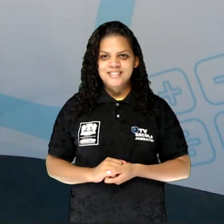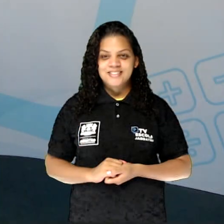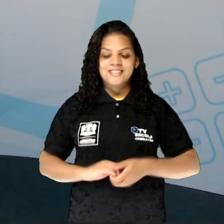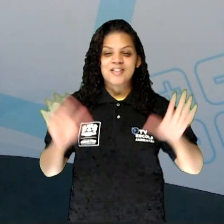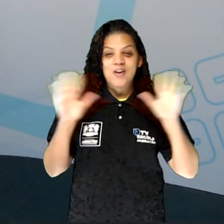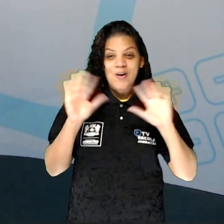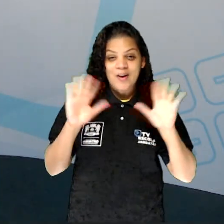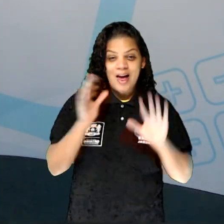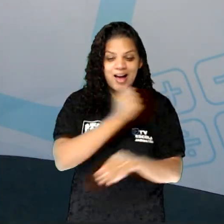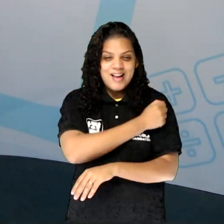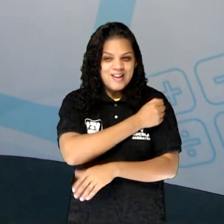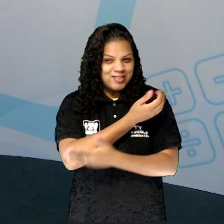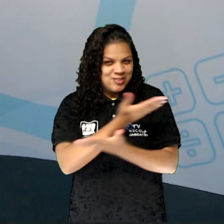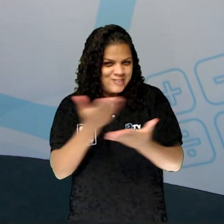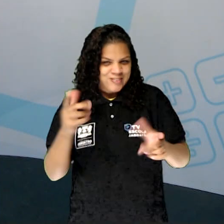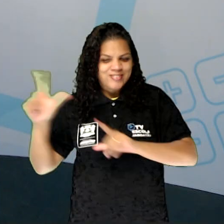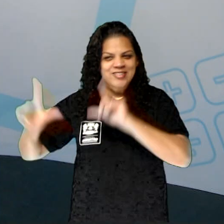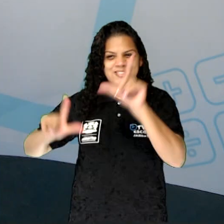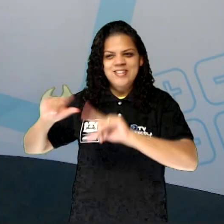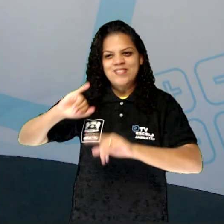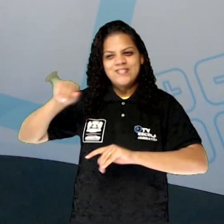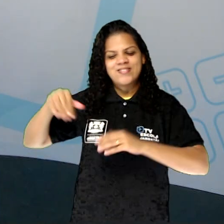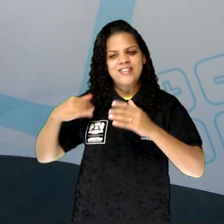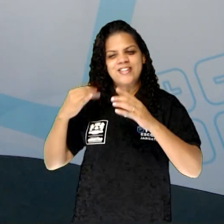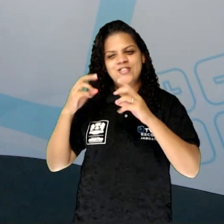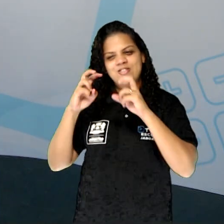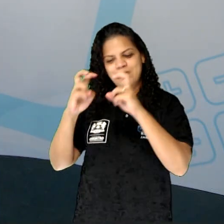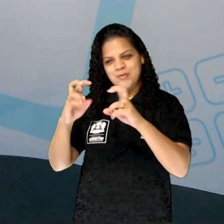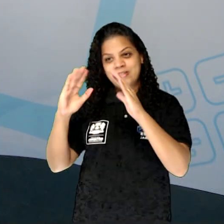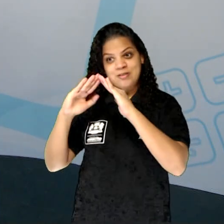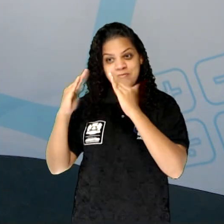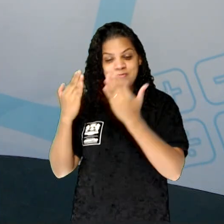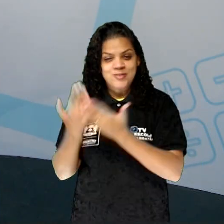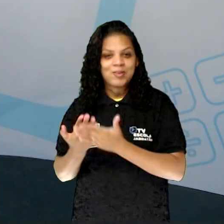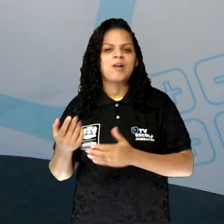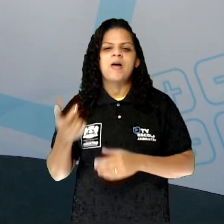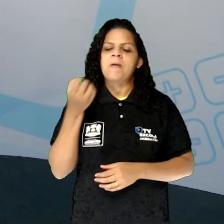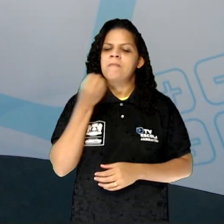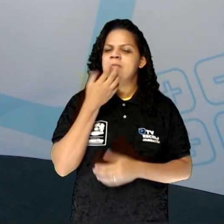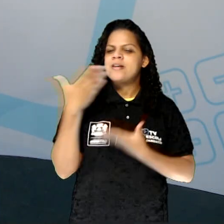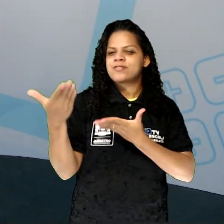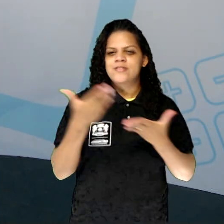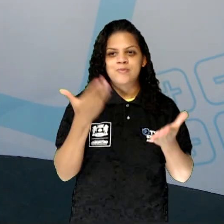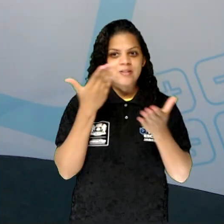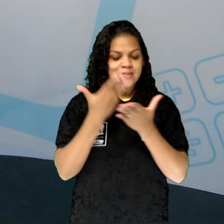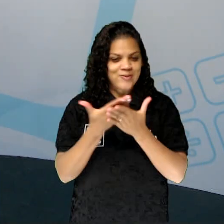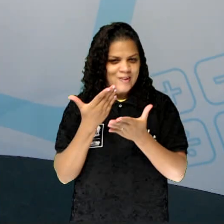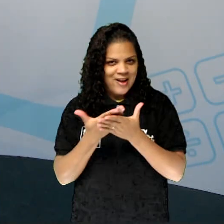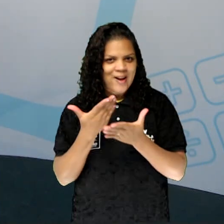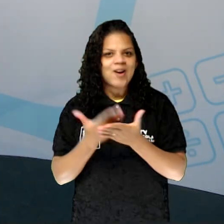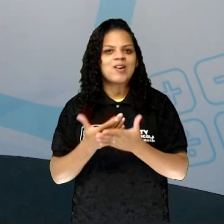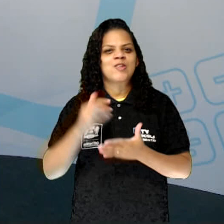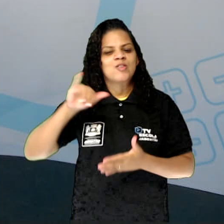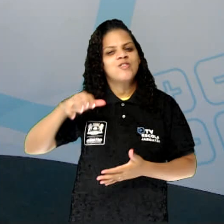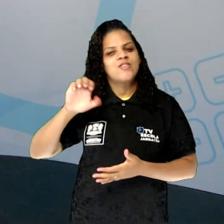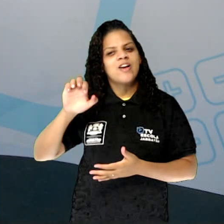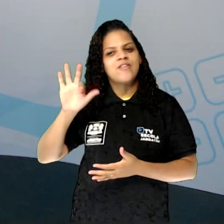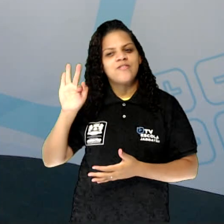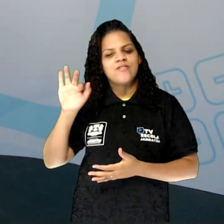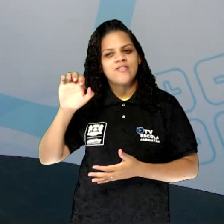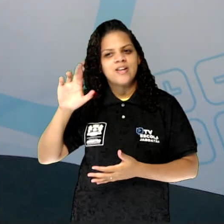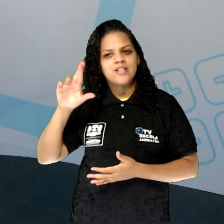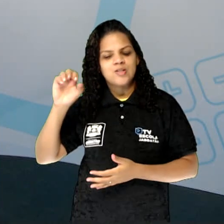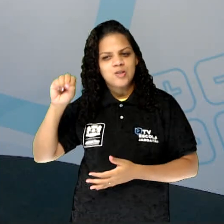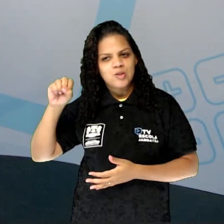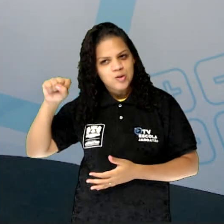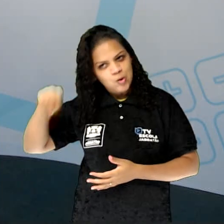Olá luz a TV Escola Jaboatão sejam muito bem-vindos para mais uma aula eu sou Jefferson Oliveira e juntos nós vamos estudar